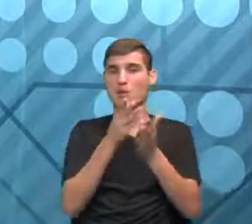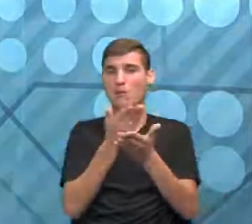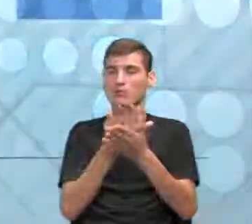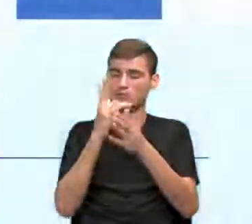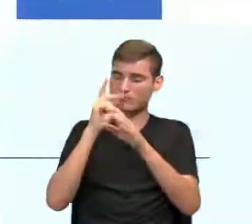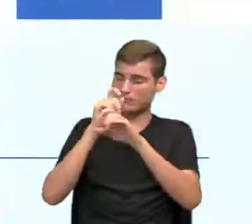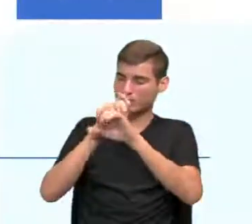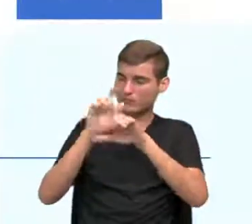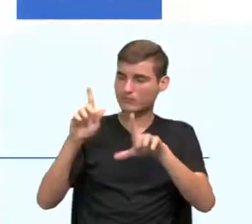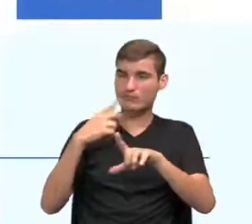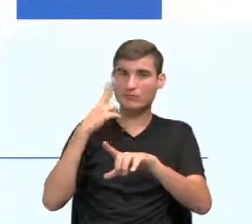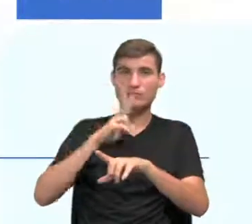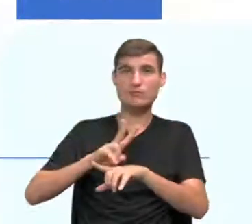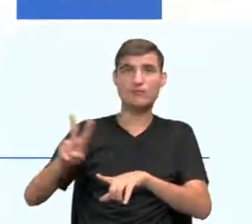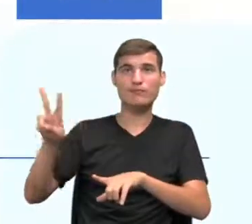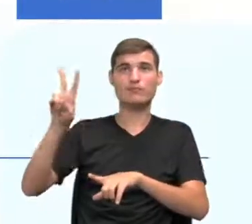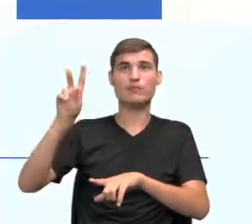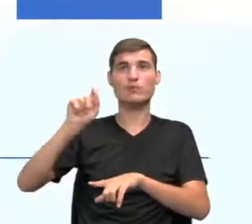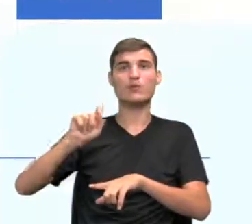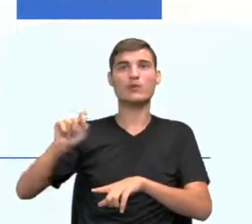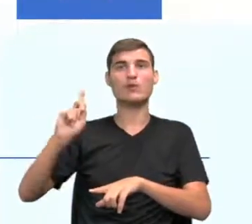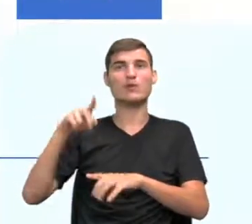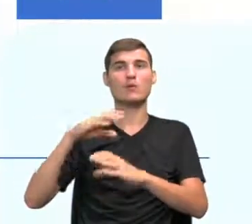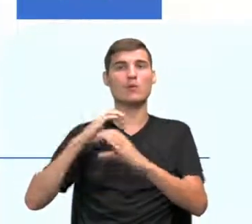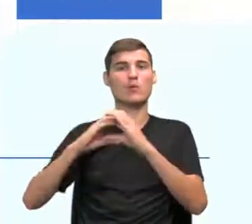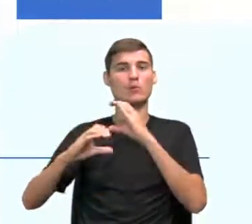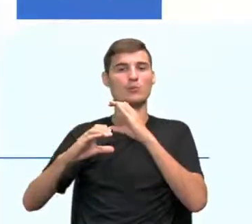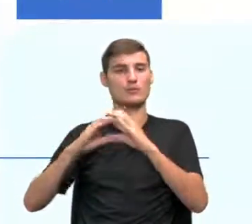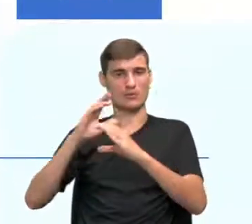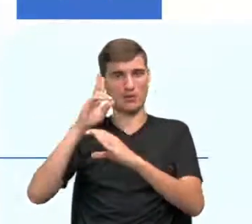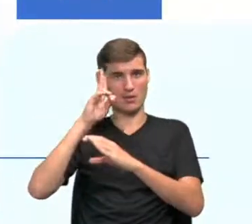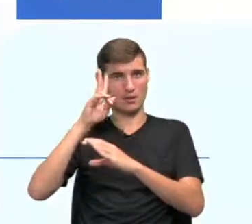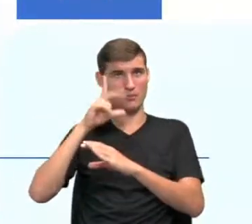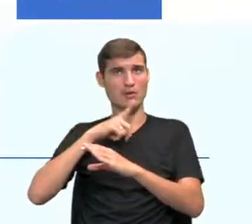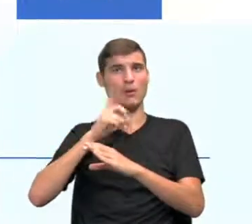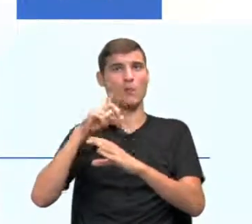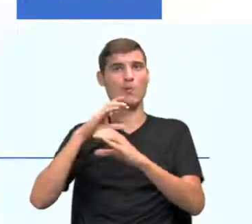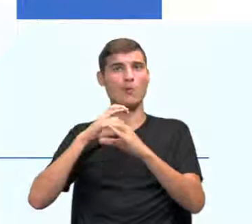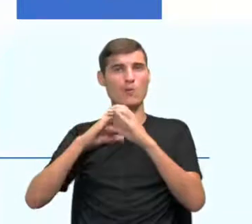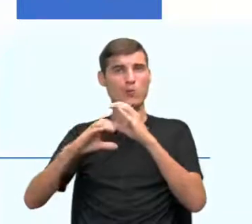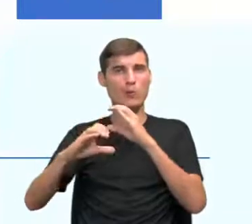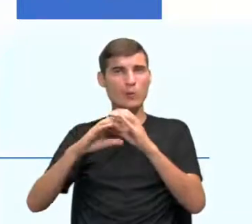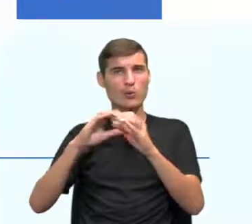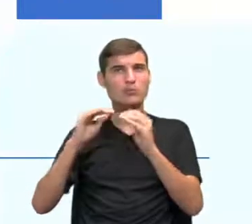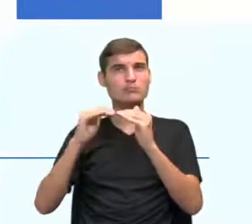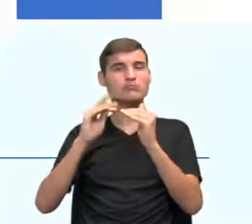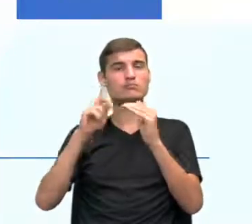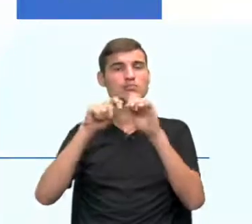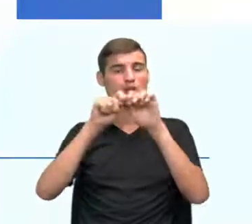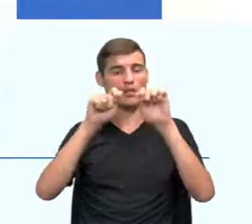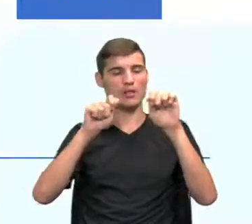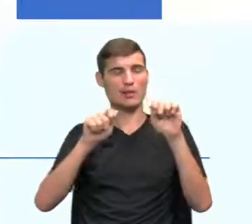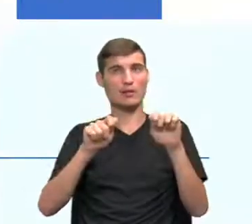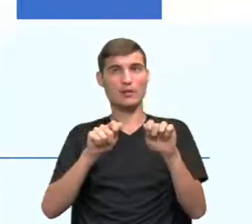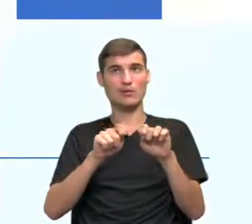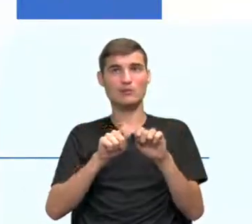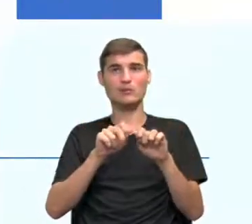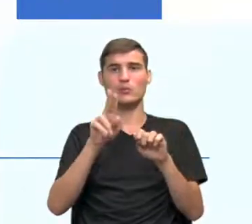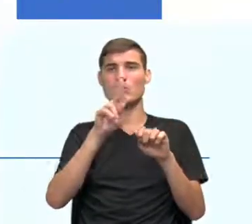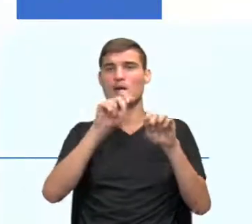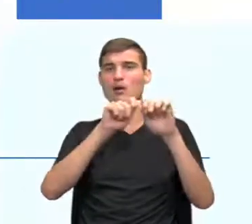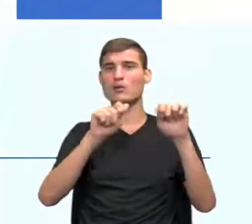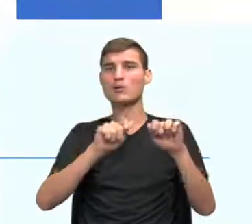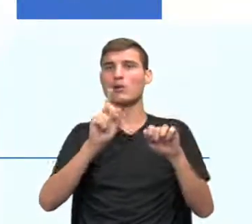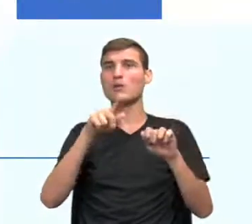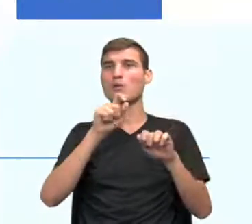o slide, o que a gente pode observar das comunicações? Eu falei que existem comunicações com portadoras analógicas. O que é uma portadora